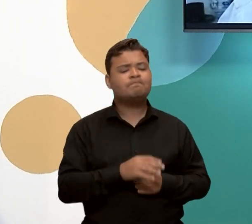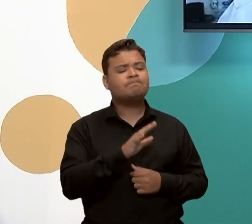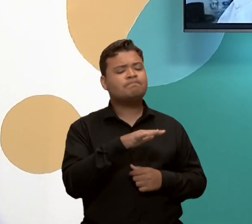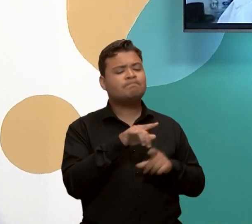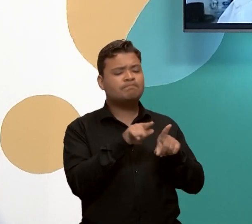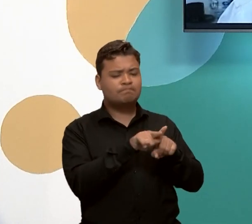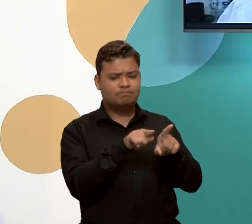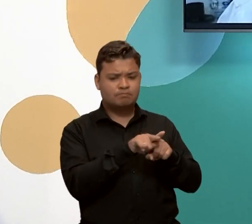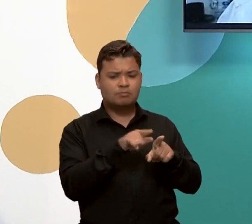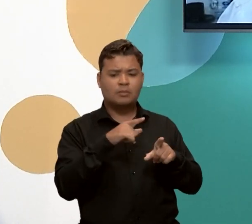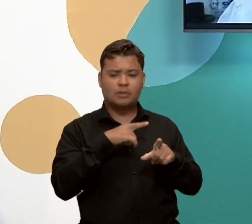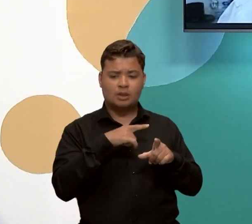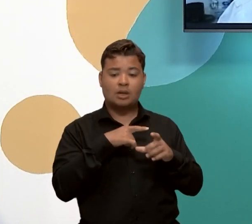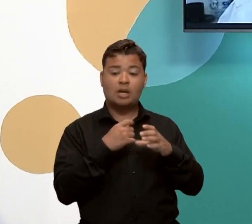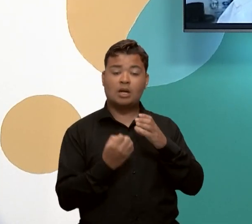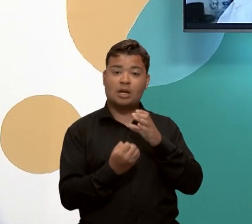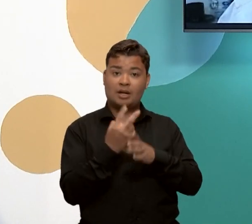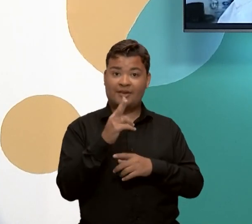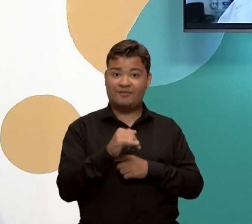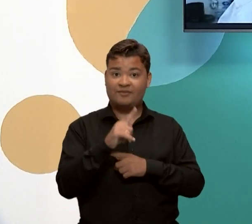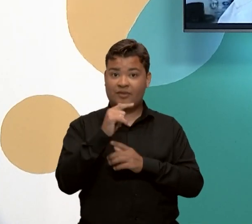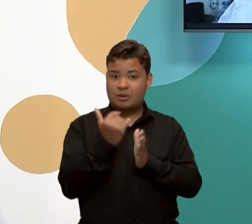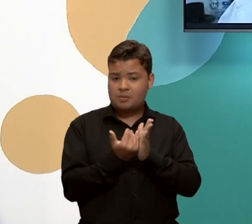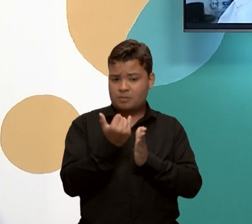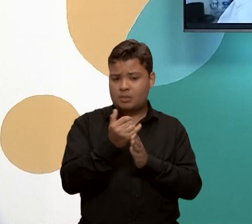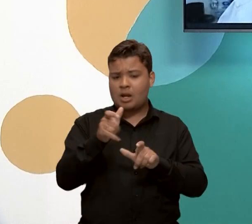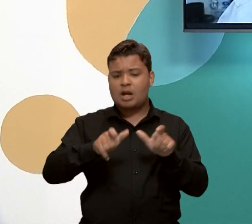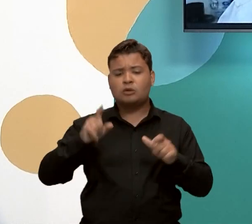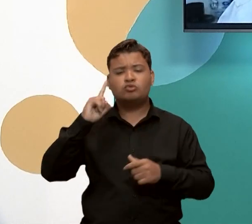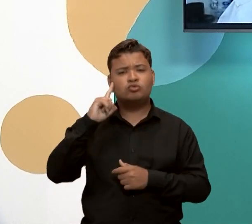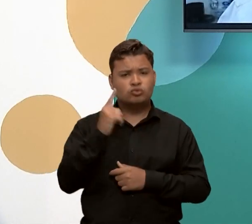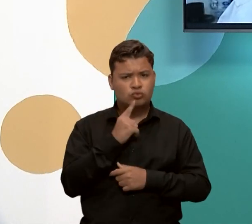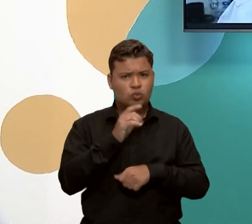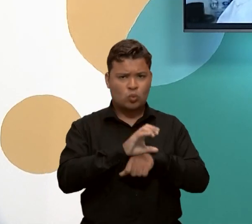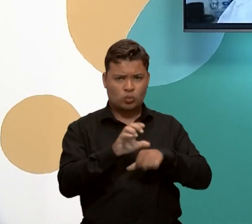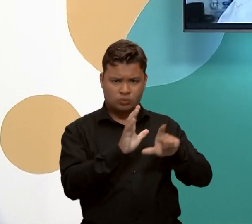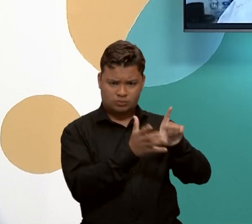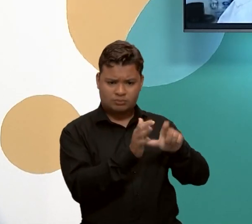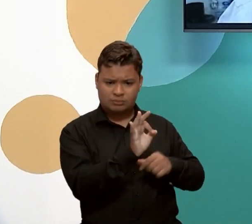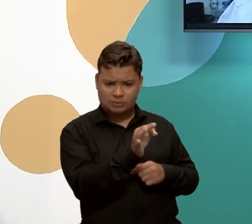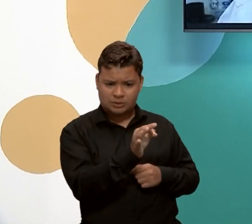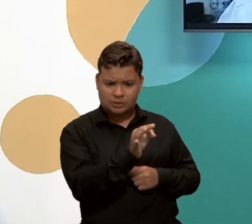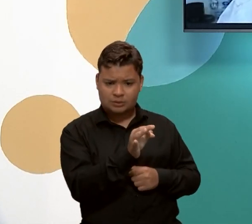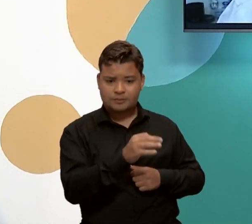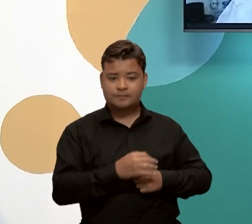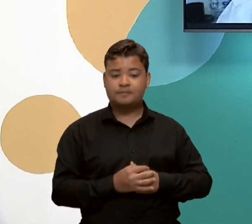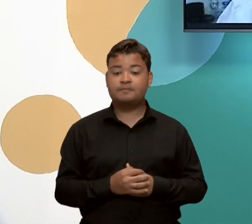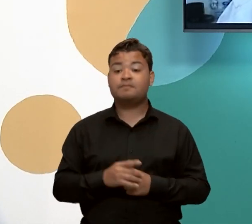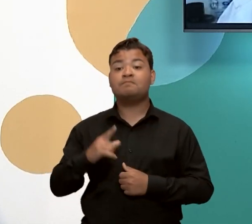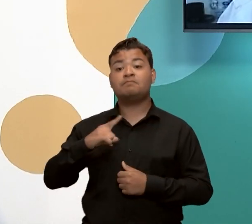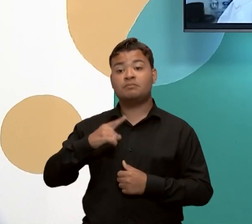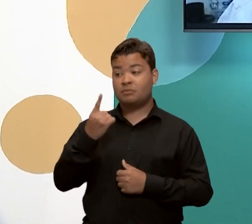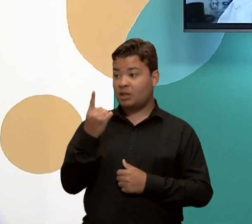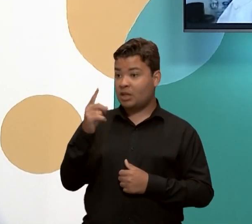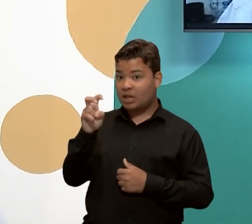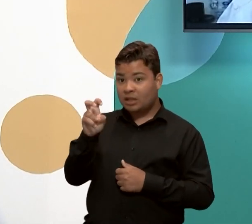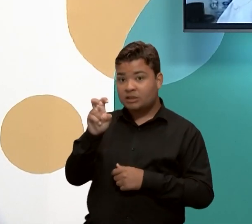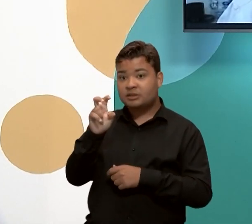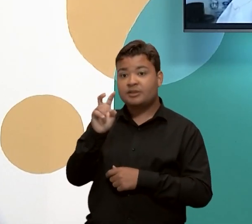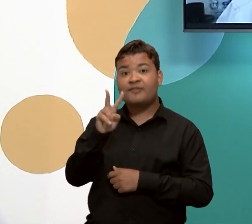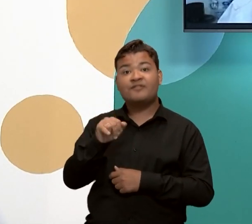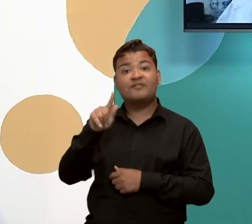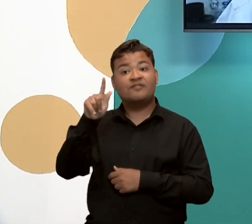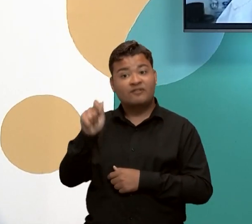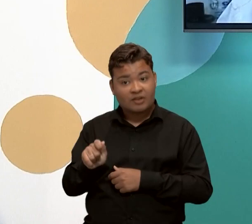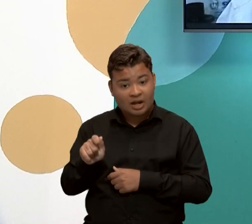uma criação, na verdade, de uma vaga a mais para aluno surdo no curso de Letras Libras, é isso, professor? Na verdade, são 15 vagas que são